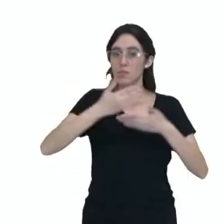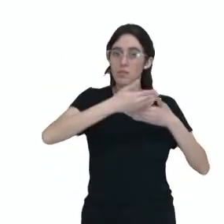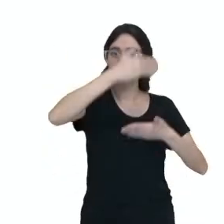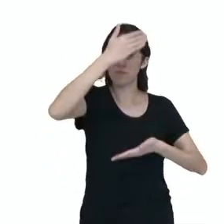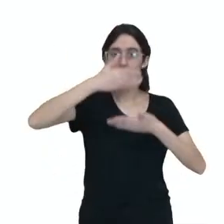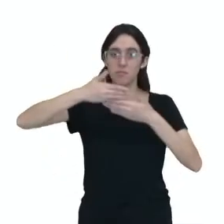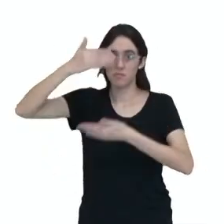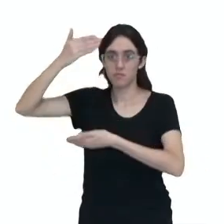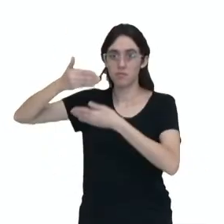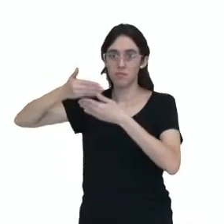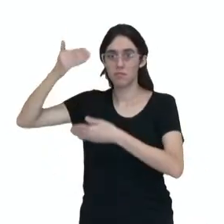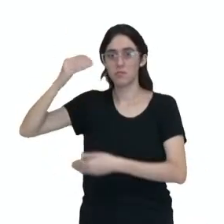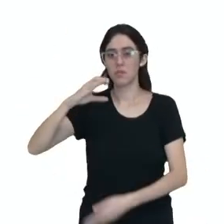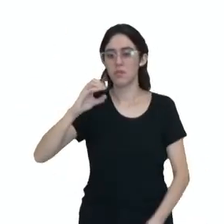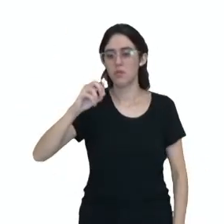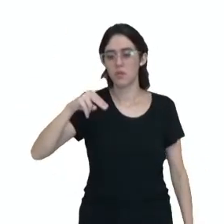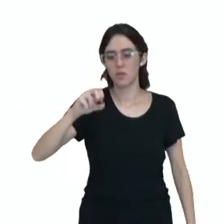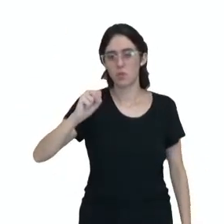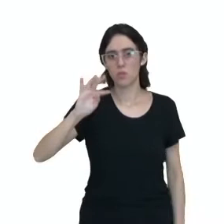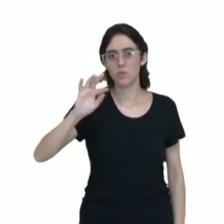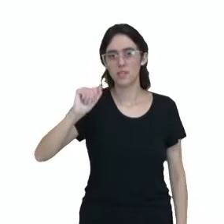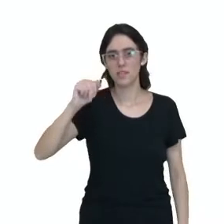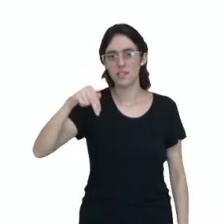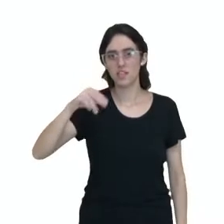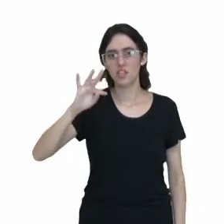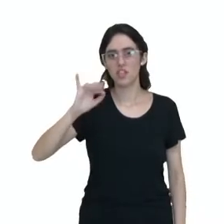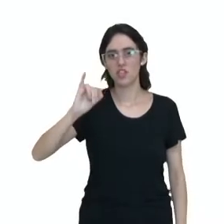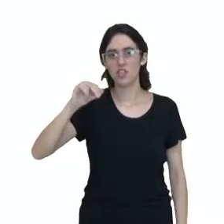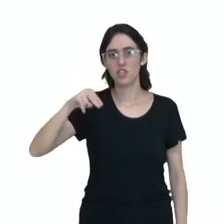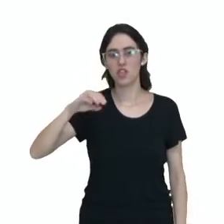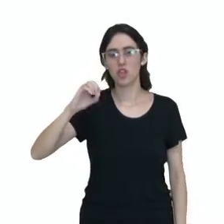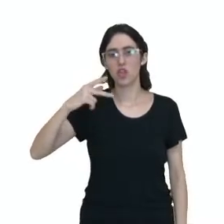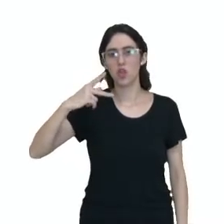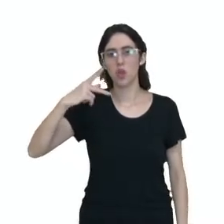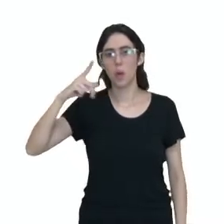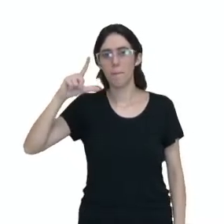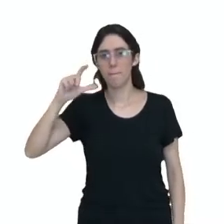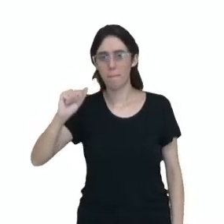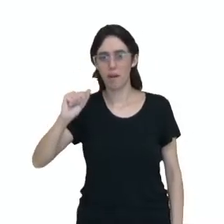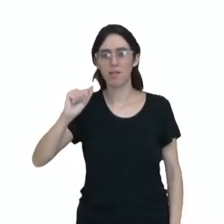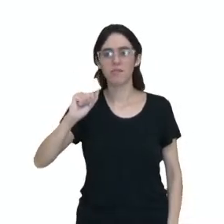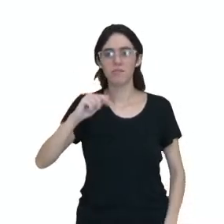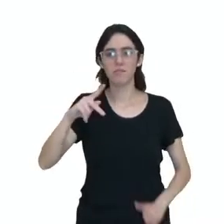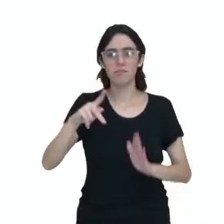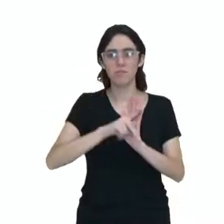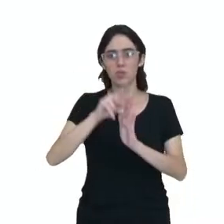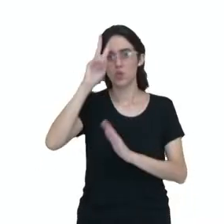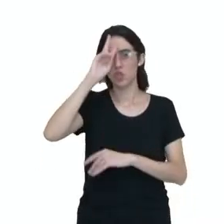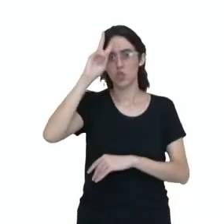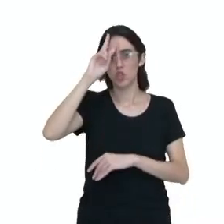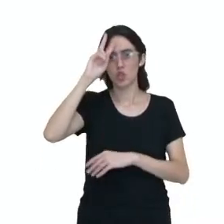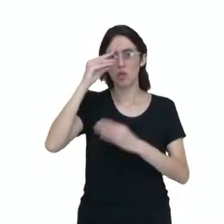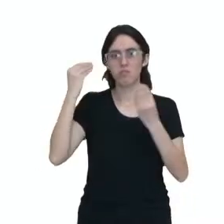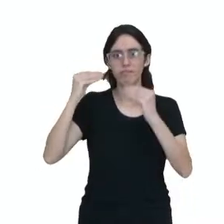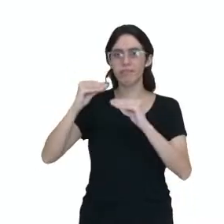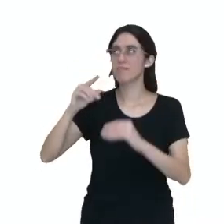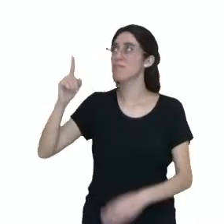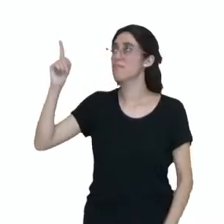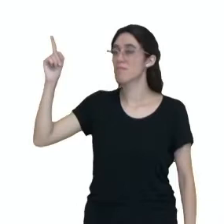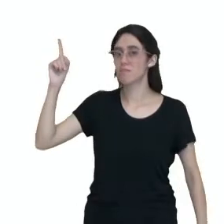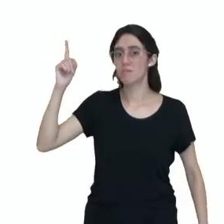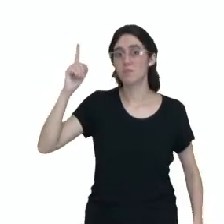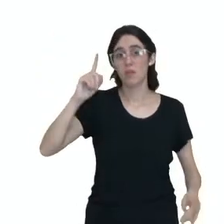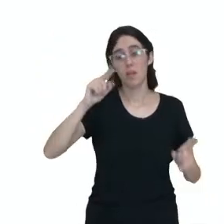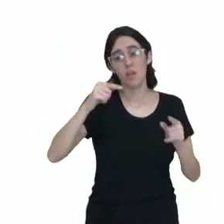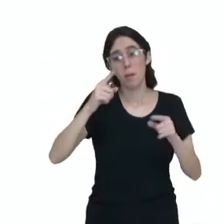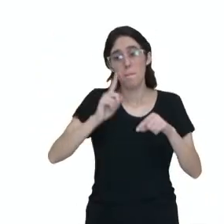de Constantinopla, um outro exemplo de uma fonte arqueológica, não deixa de ser também material, porque você pode